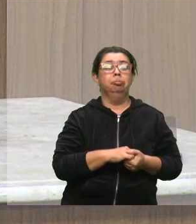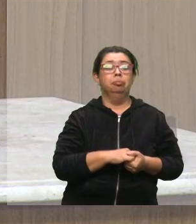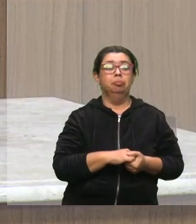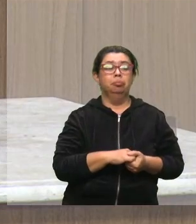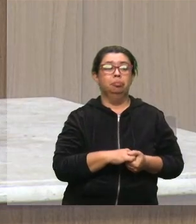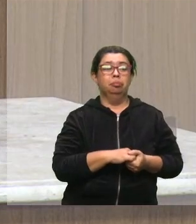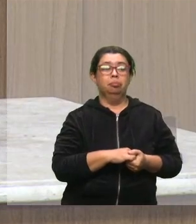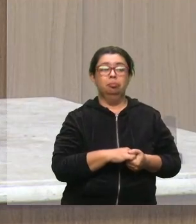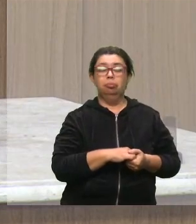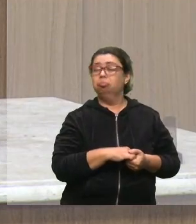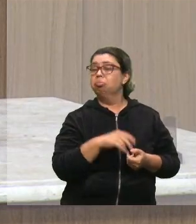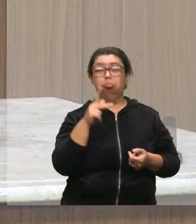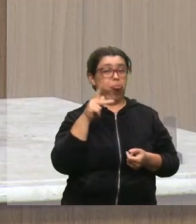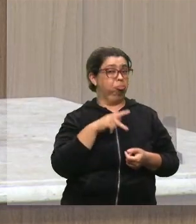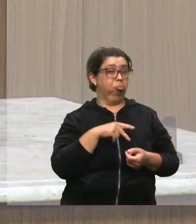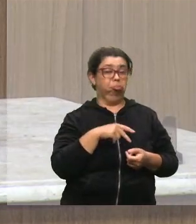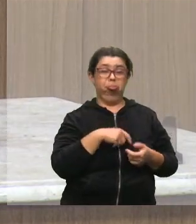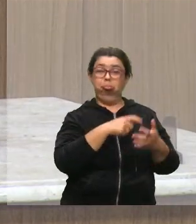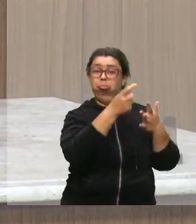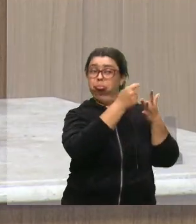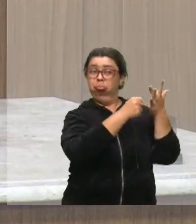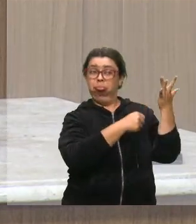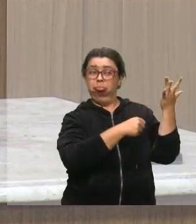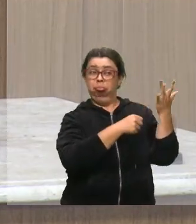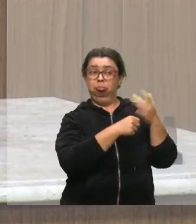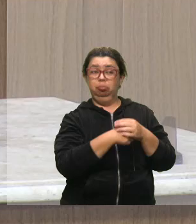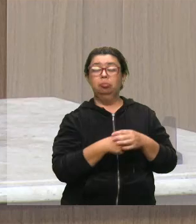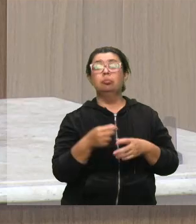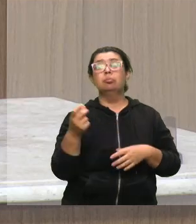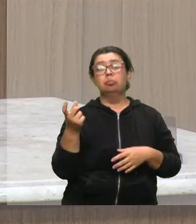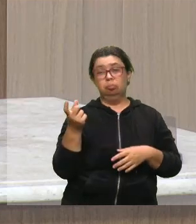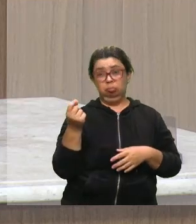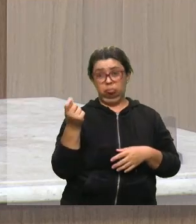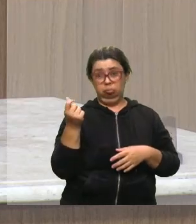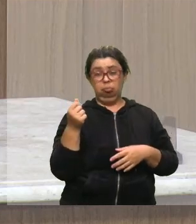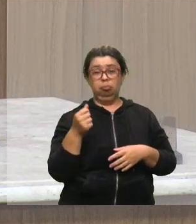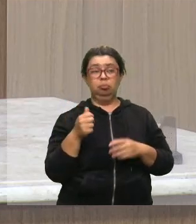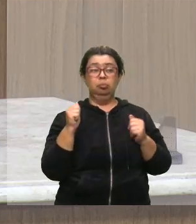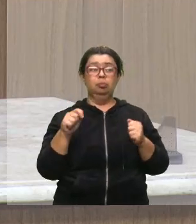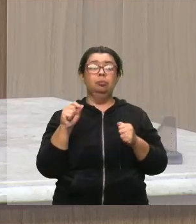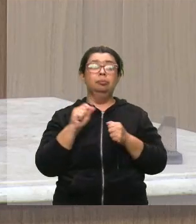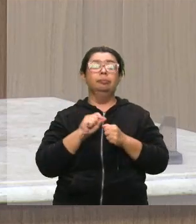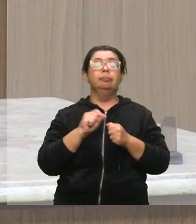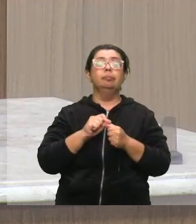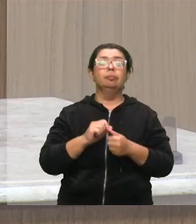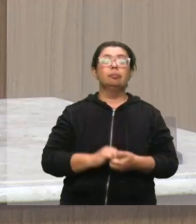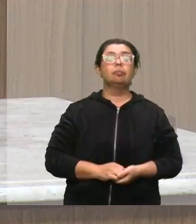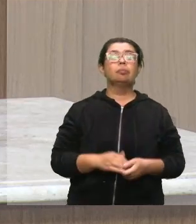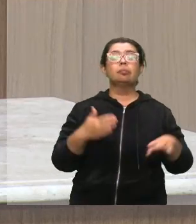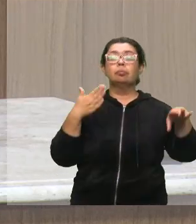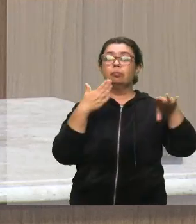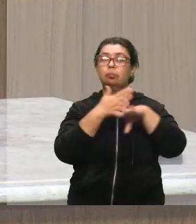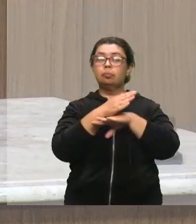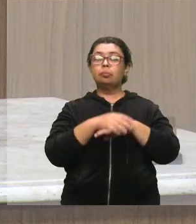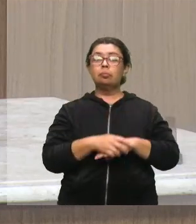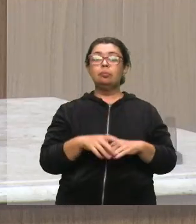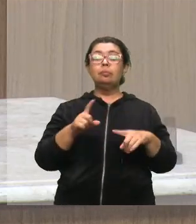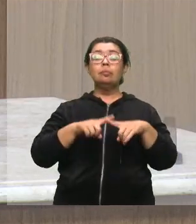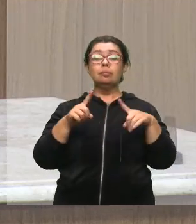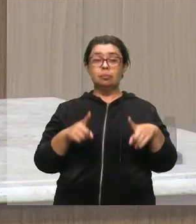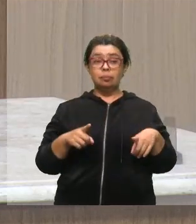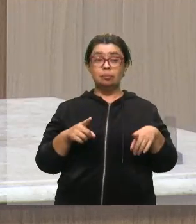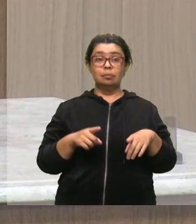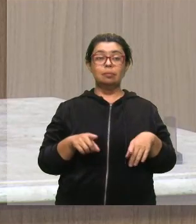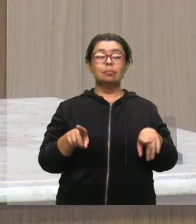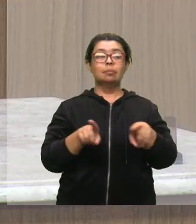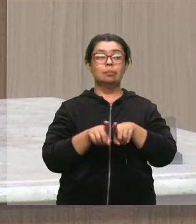não foi regulamentado assim, um valor a contento para que a gente possa fazer isso. E, em contrapartida a isso